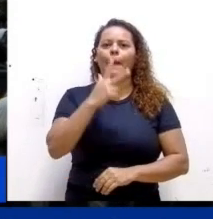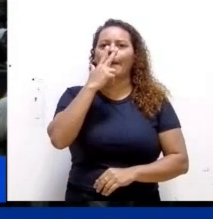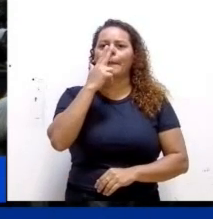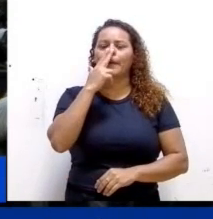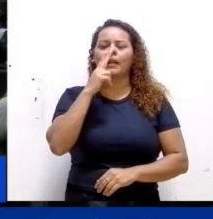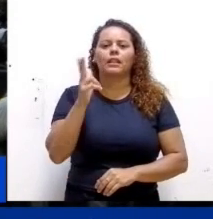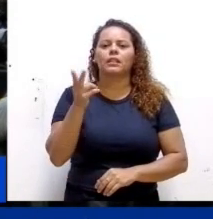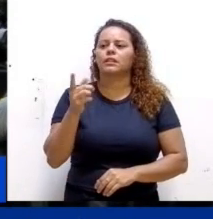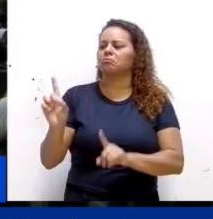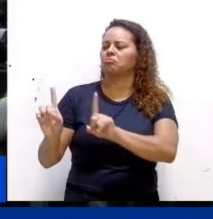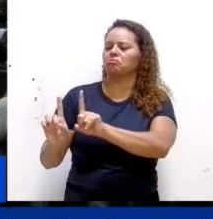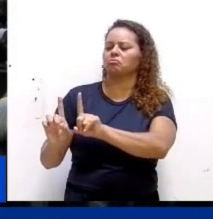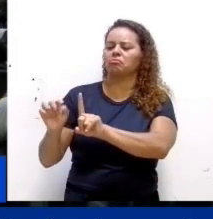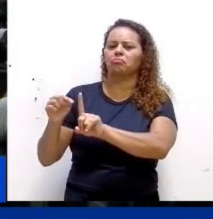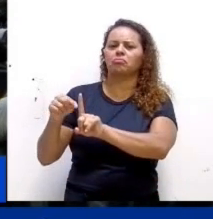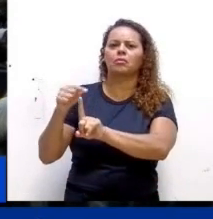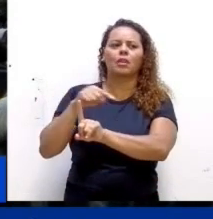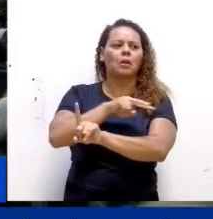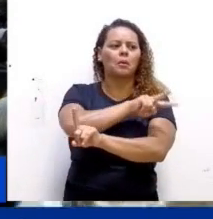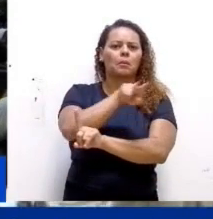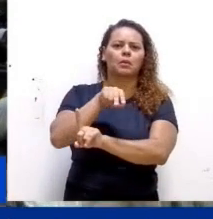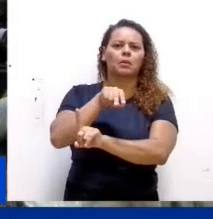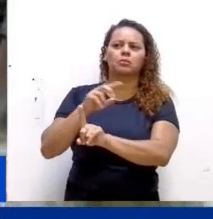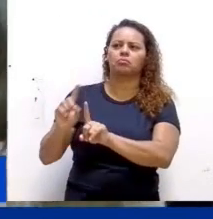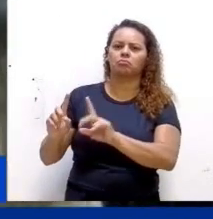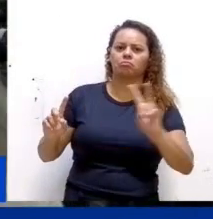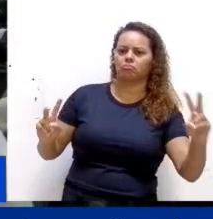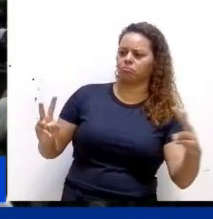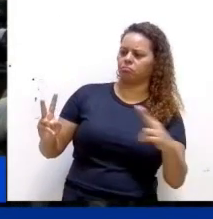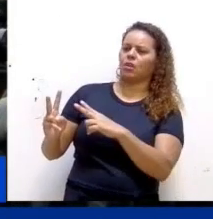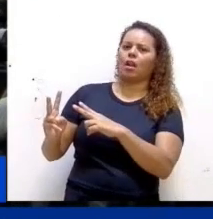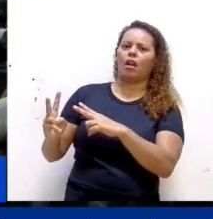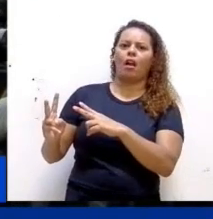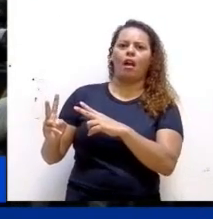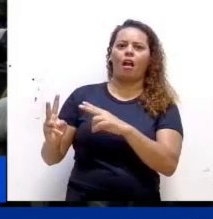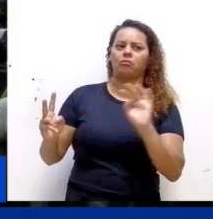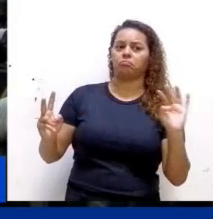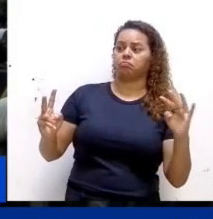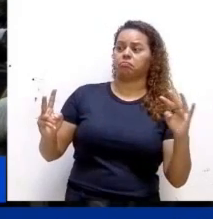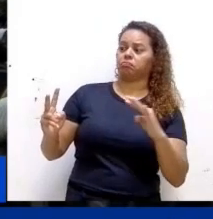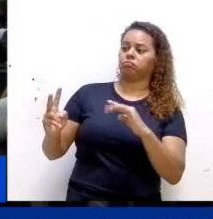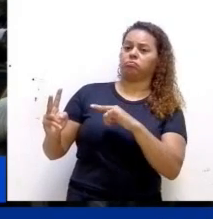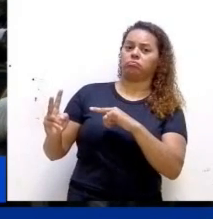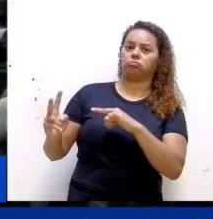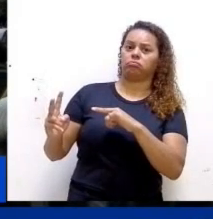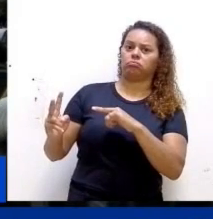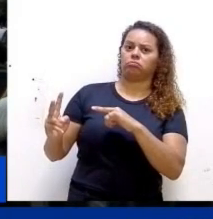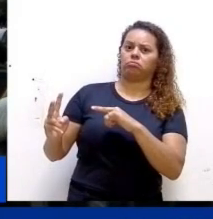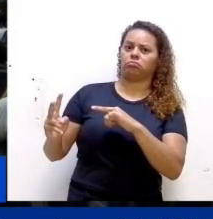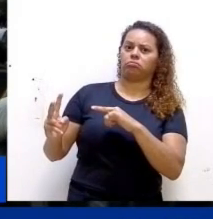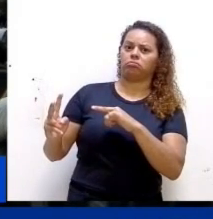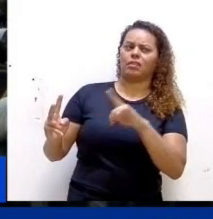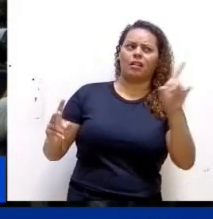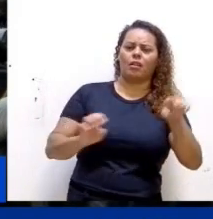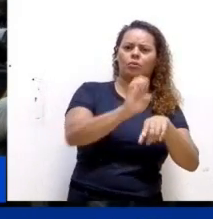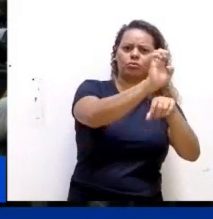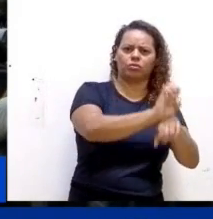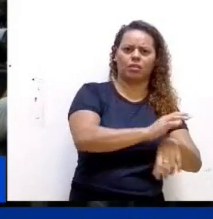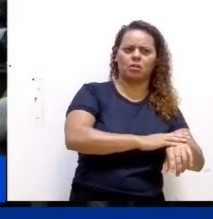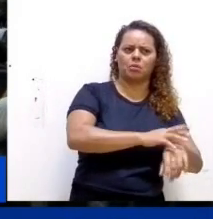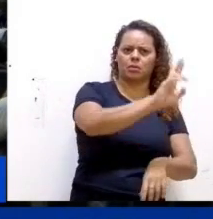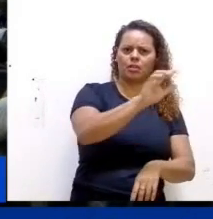eram consideradas, como era considerada uma família. Não tinha proteção do Estado. Os